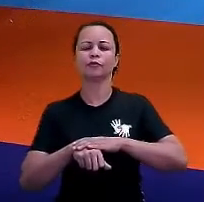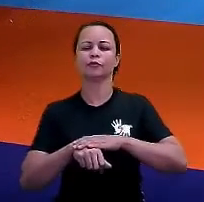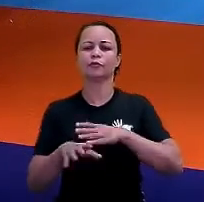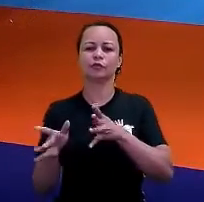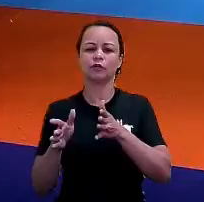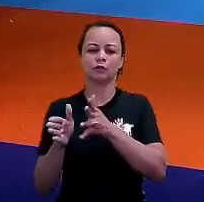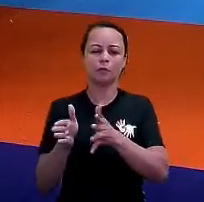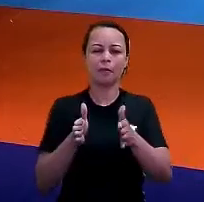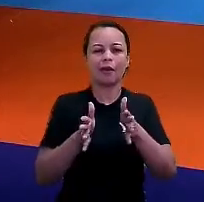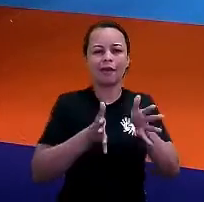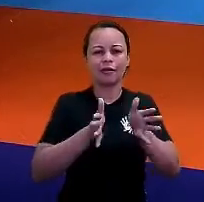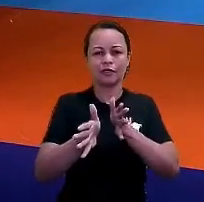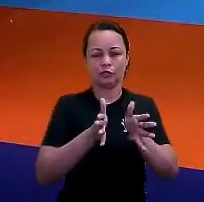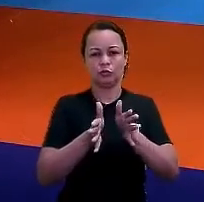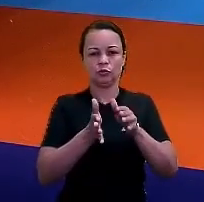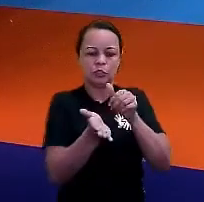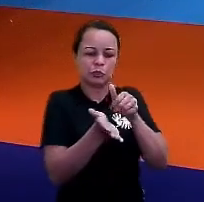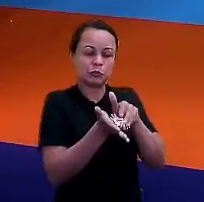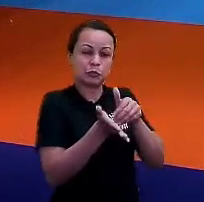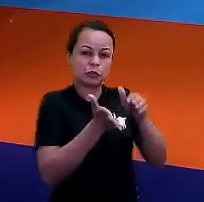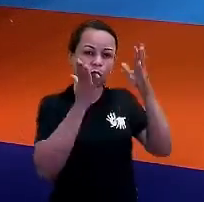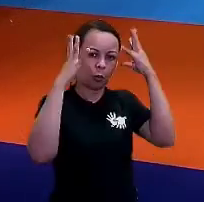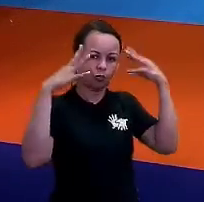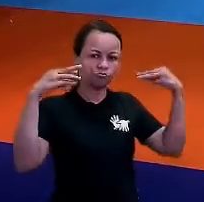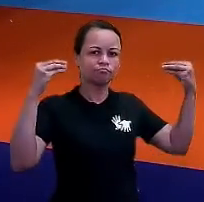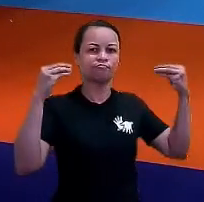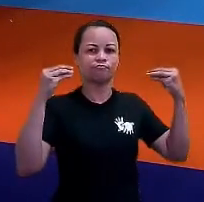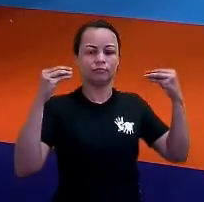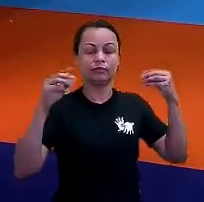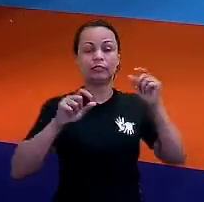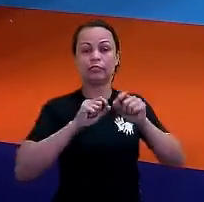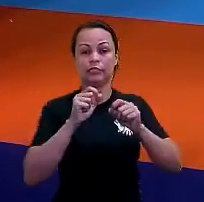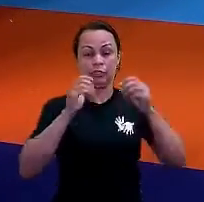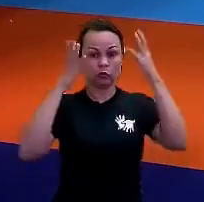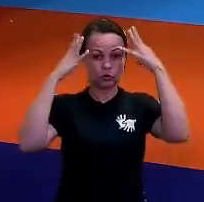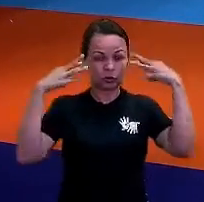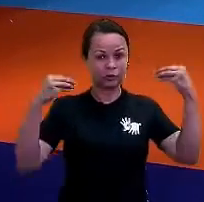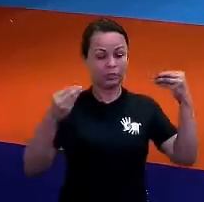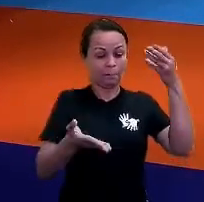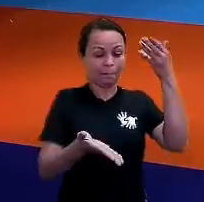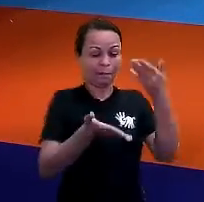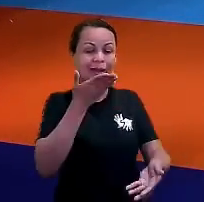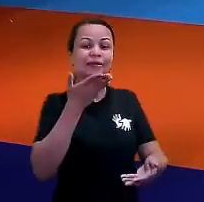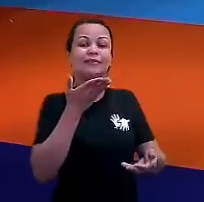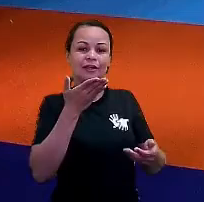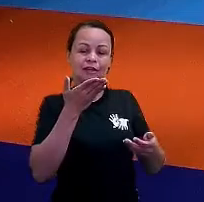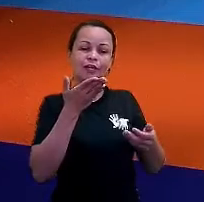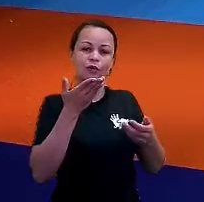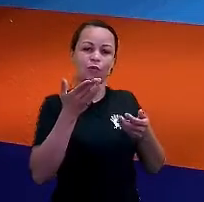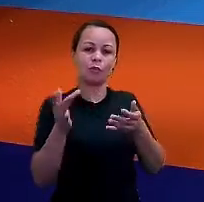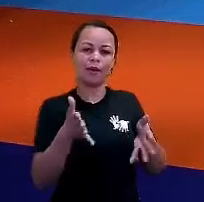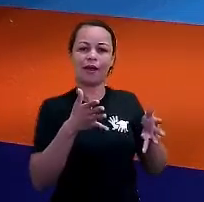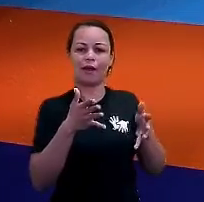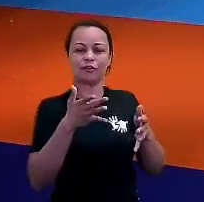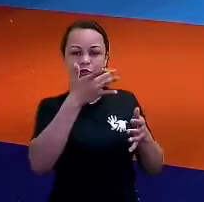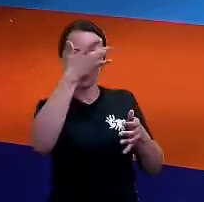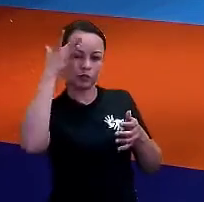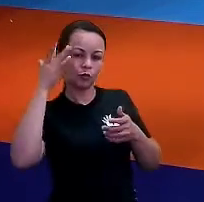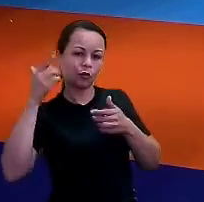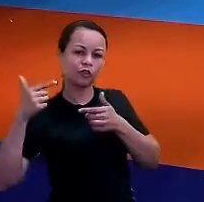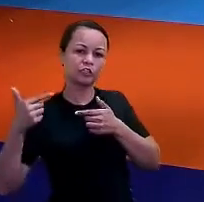durante o período de expulsão dos holandeses, em que os holandeses perderam para os lusos brasileiros.